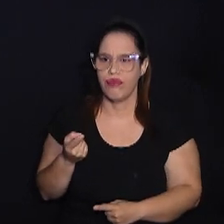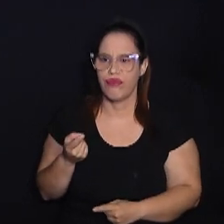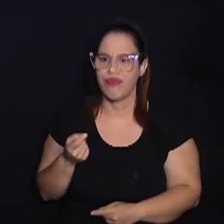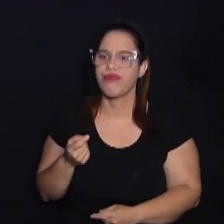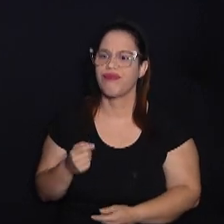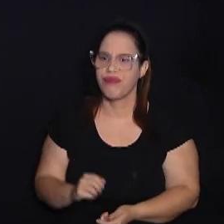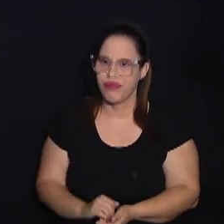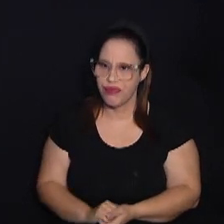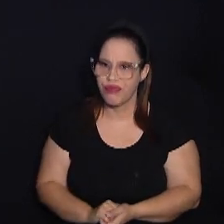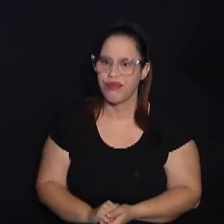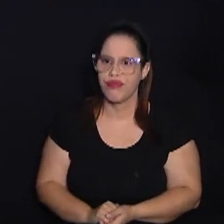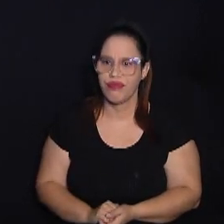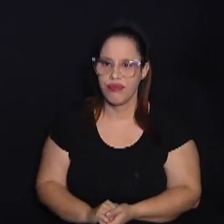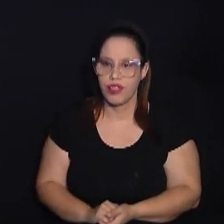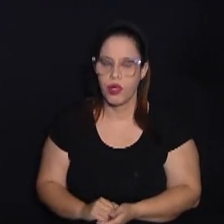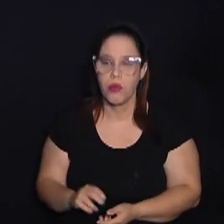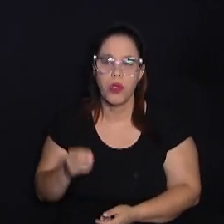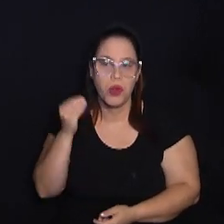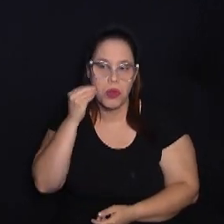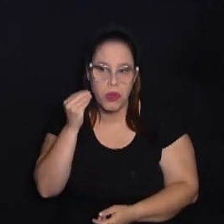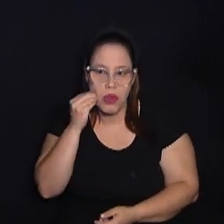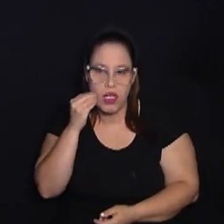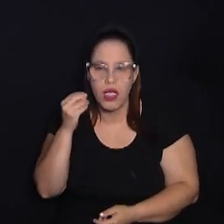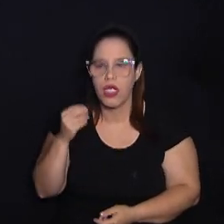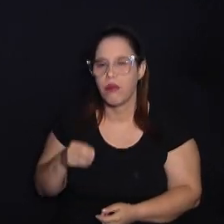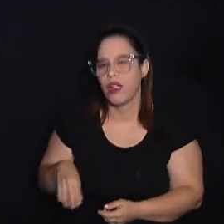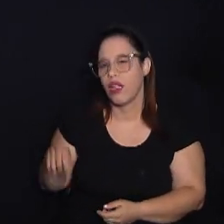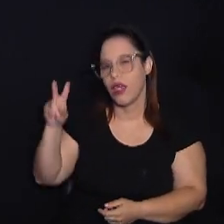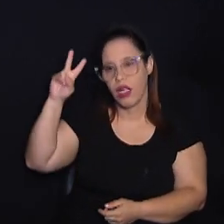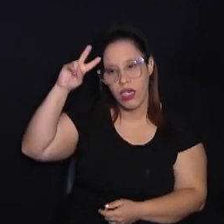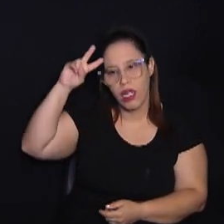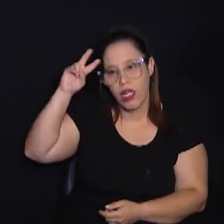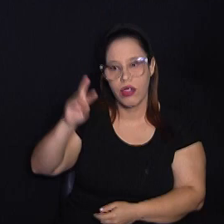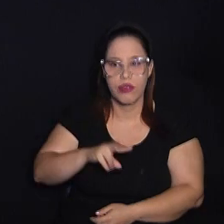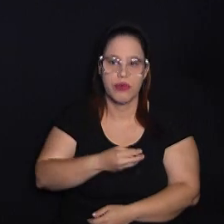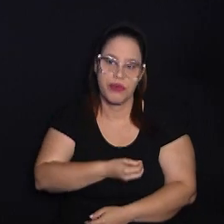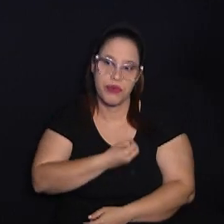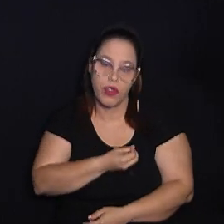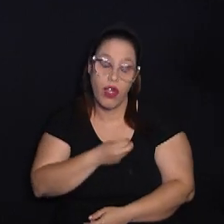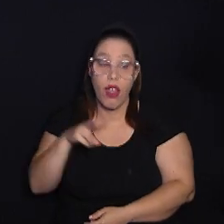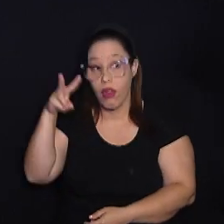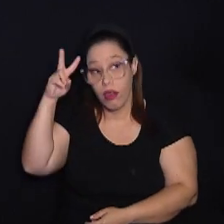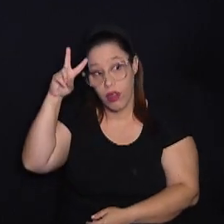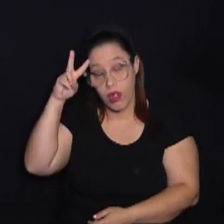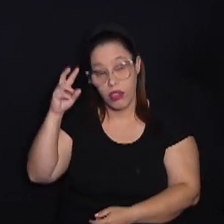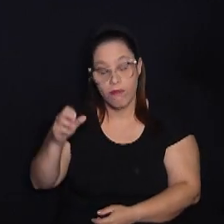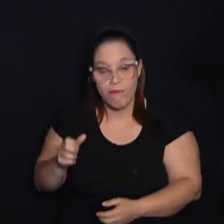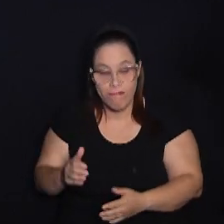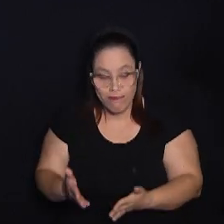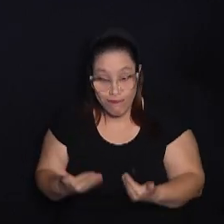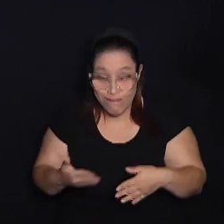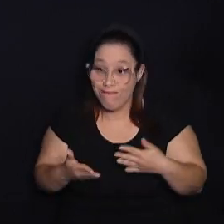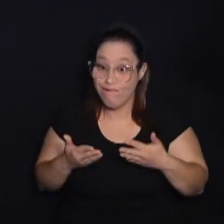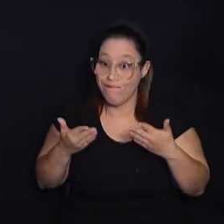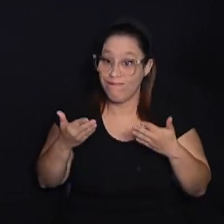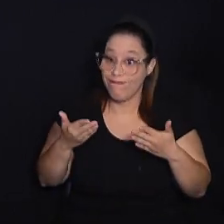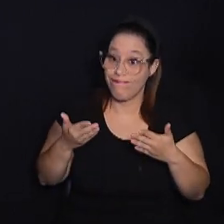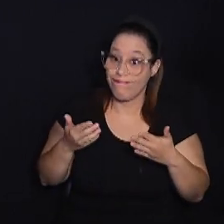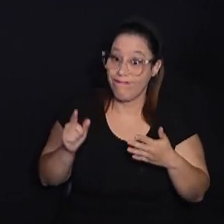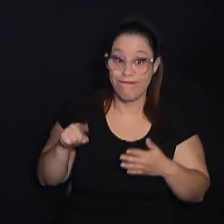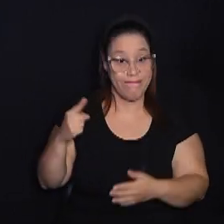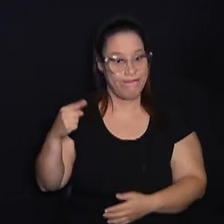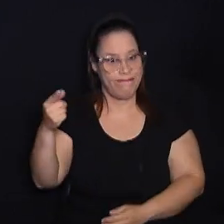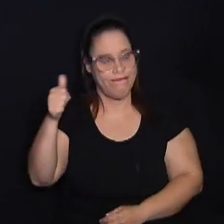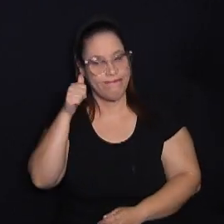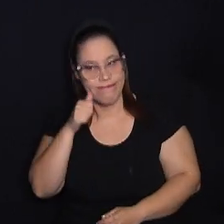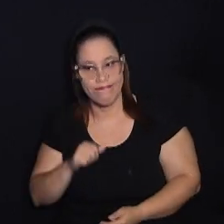discurso por sua experiência, sua história de vida, que espero que essa sua história incentive muitas outras